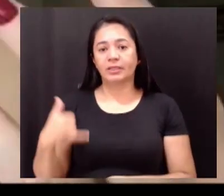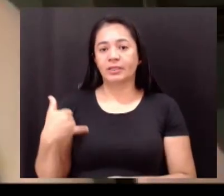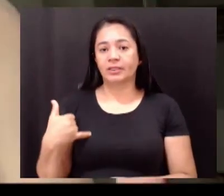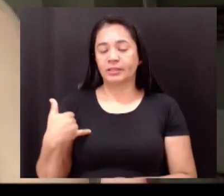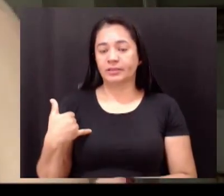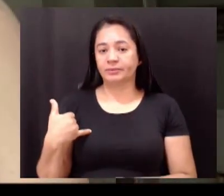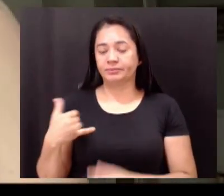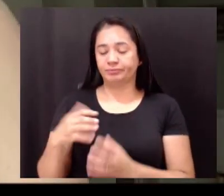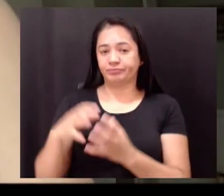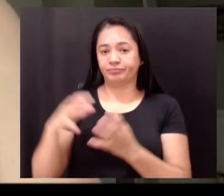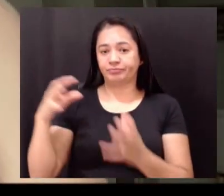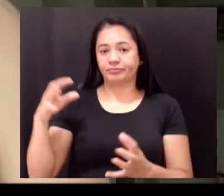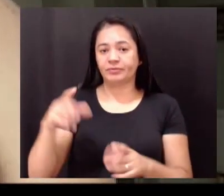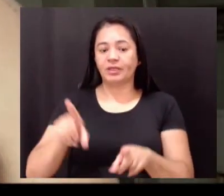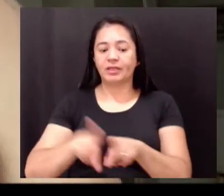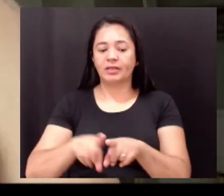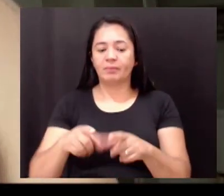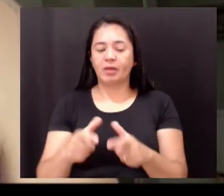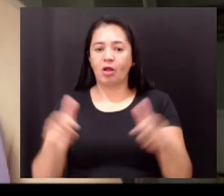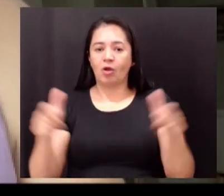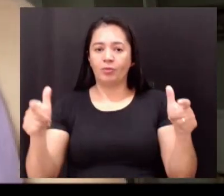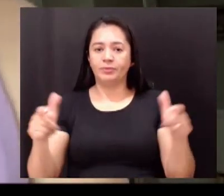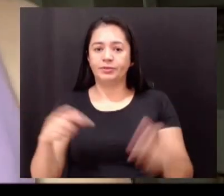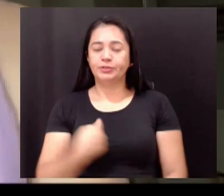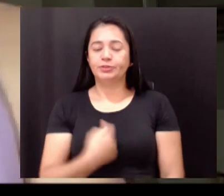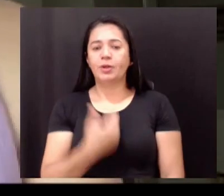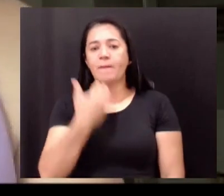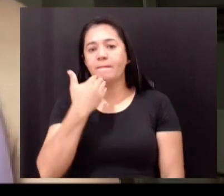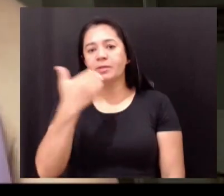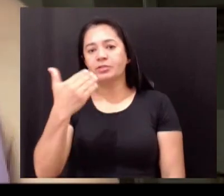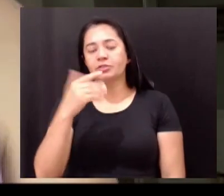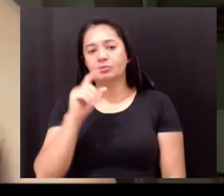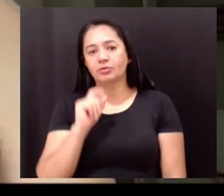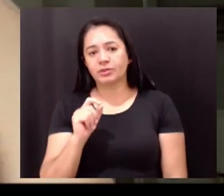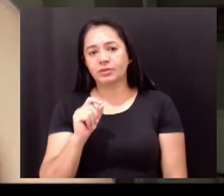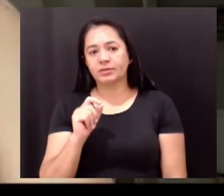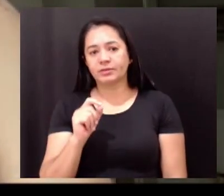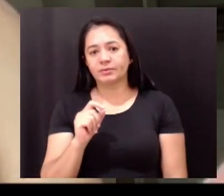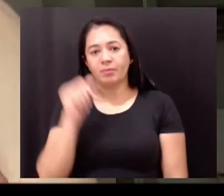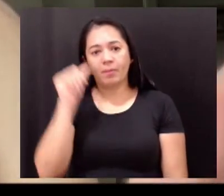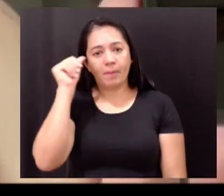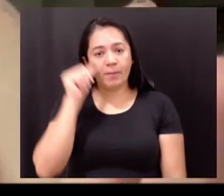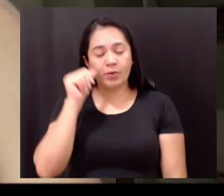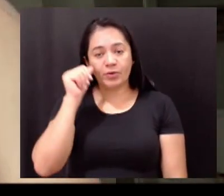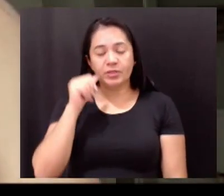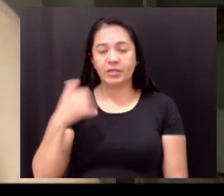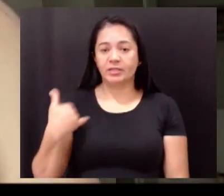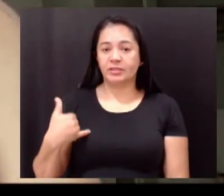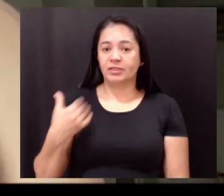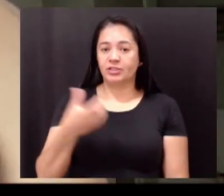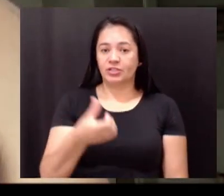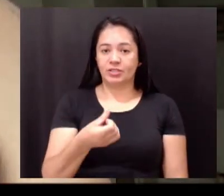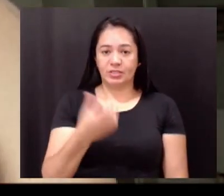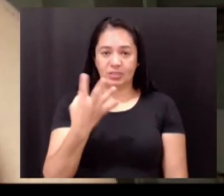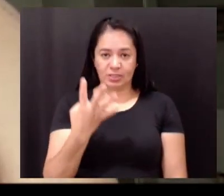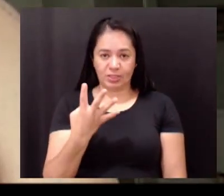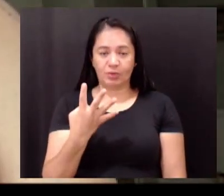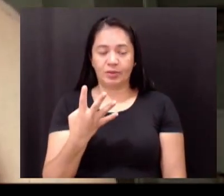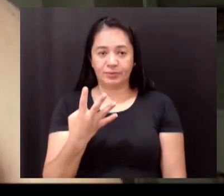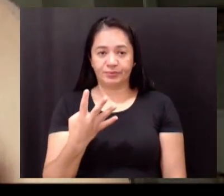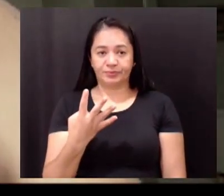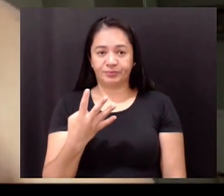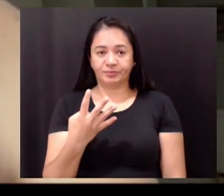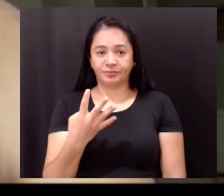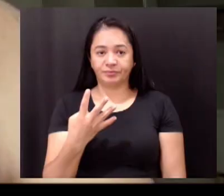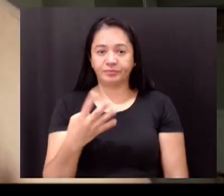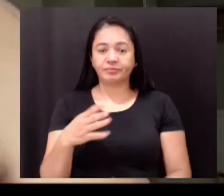importante a gente fazer um apelo. Nas mulheres que têm mais de 64 anos, né, que o Ministério ele fala para ir até os 64,